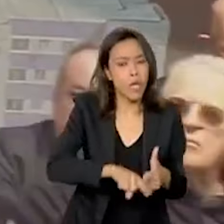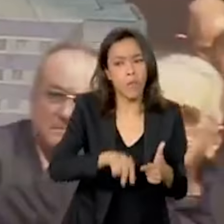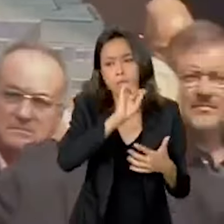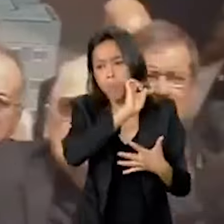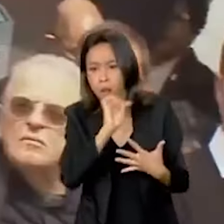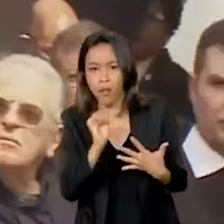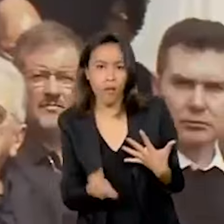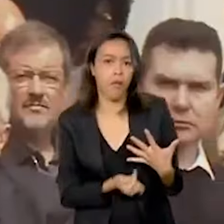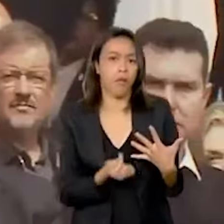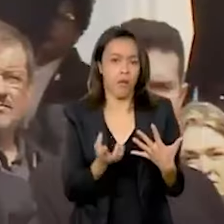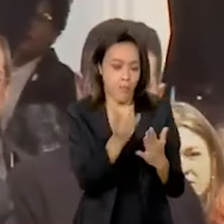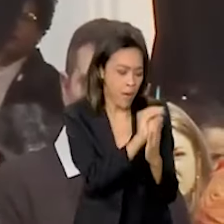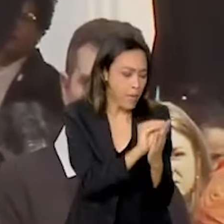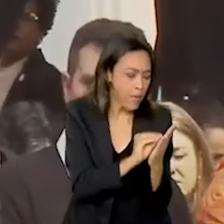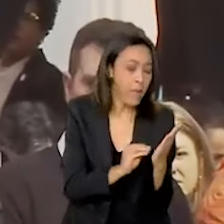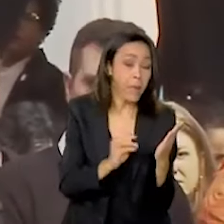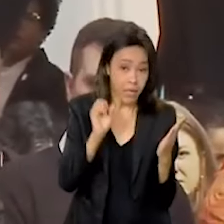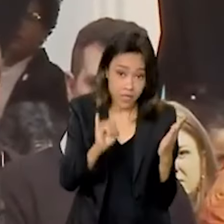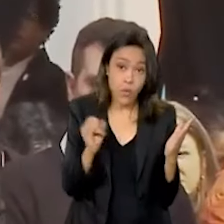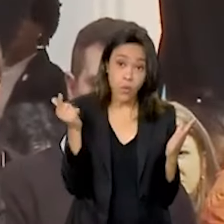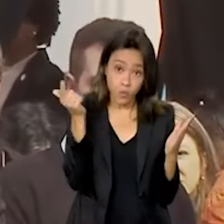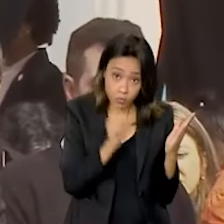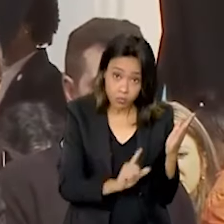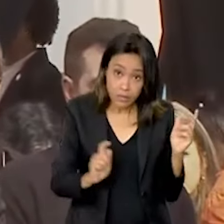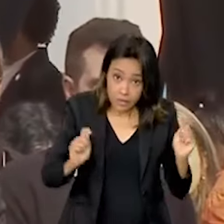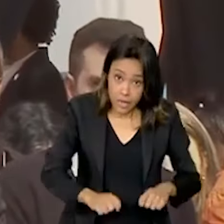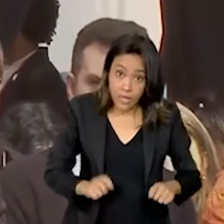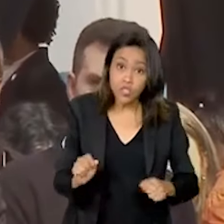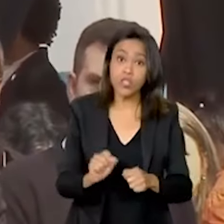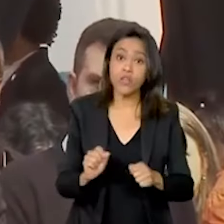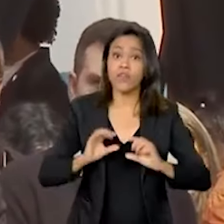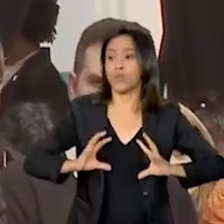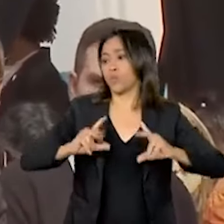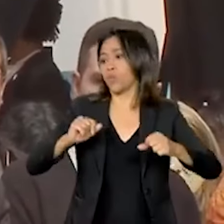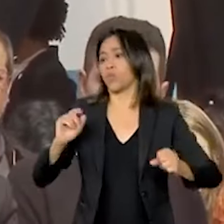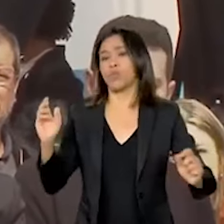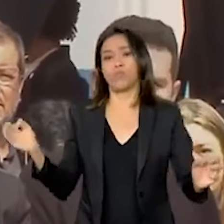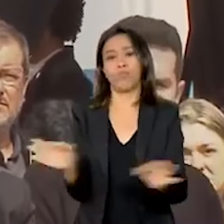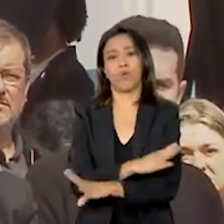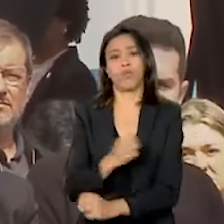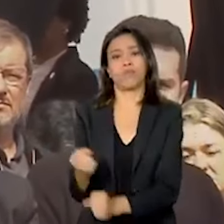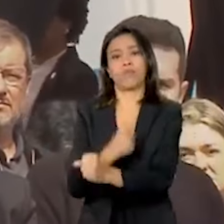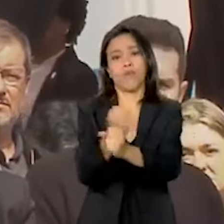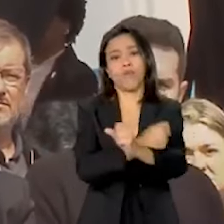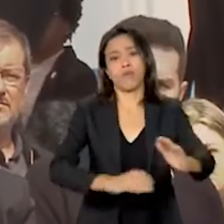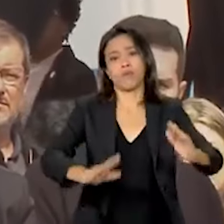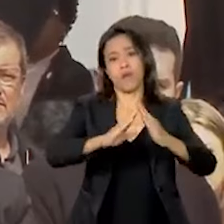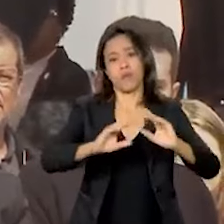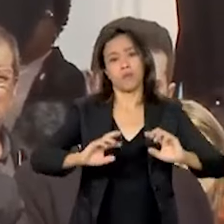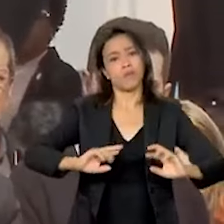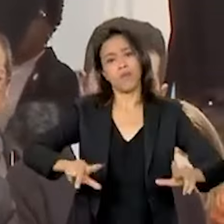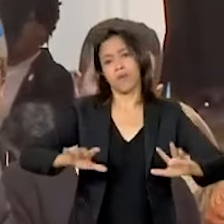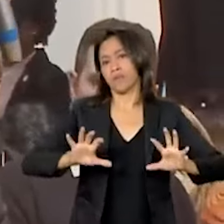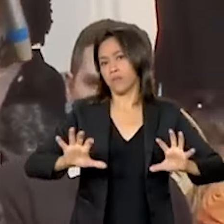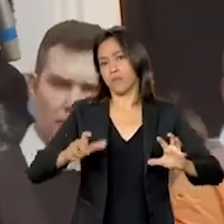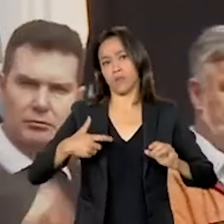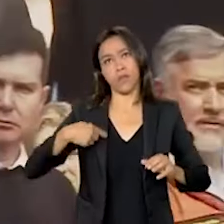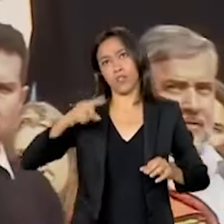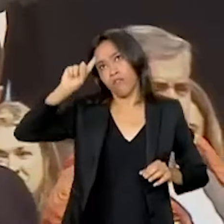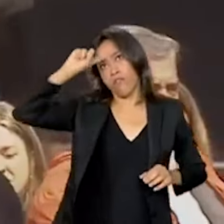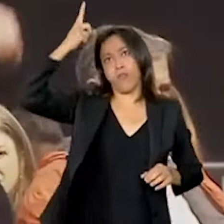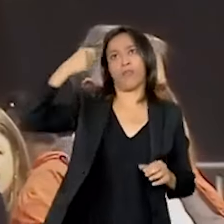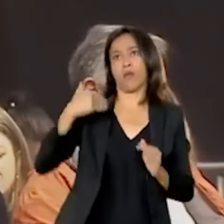pudesse, eu já tinha feito todas as casas. Mas não é assim que acontece. A gente não inventa casa. A casa